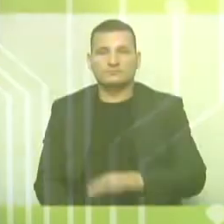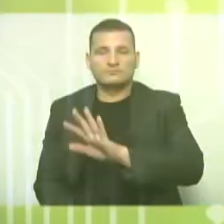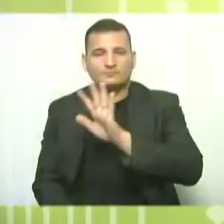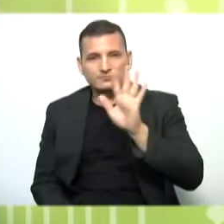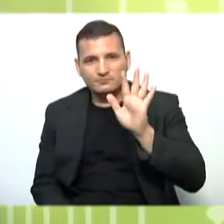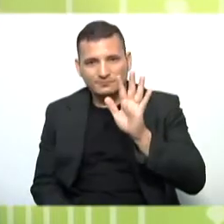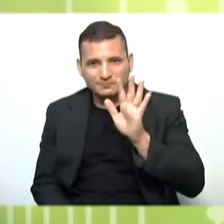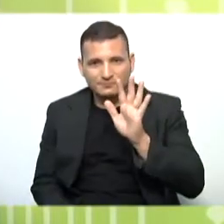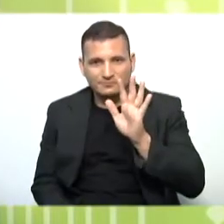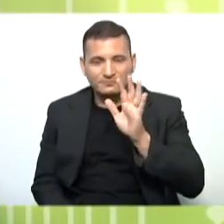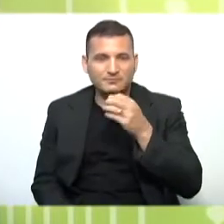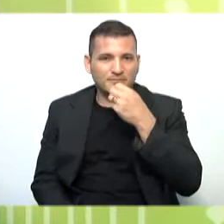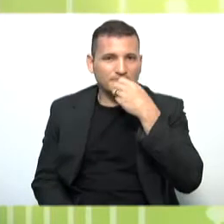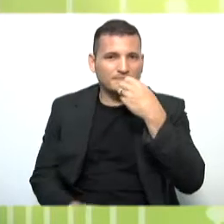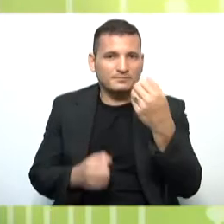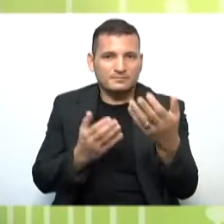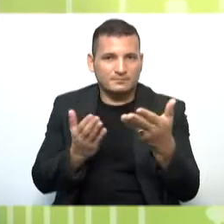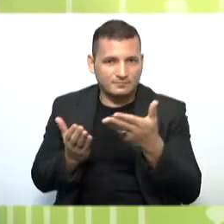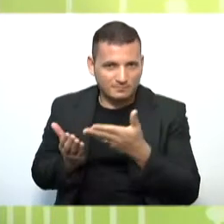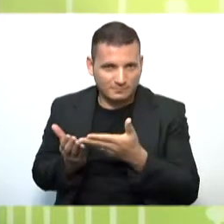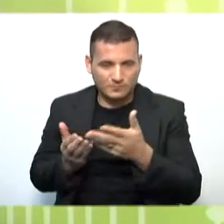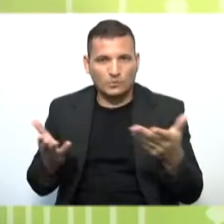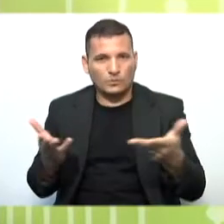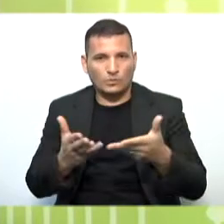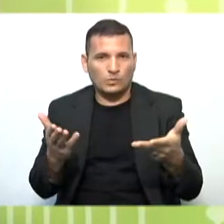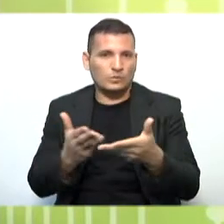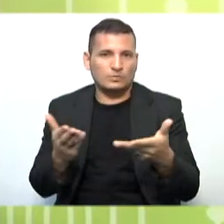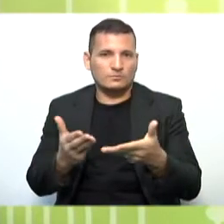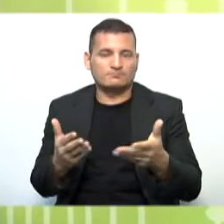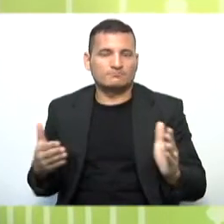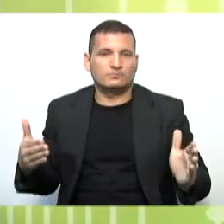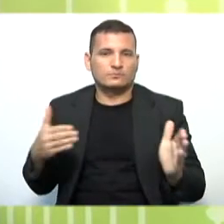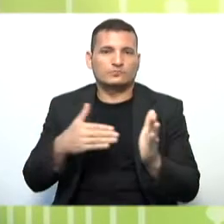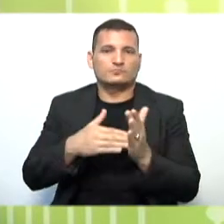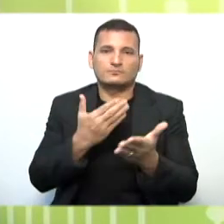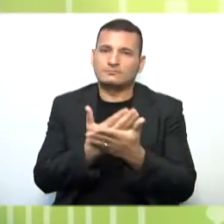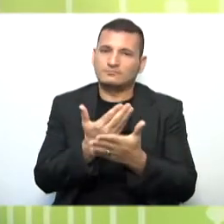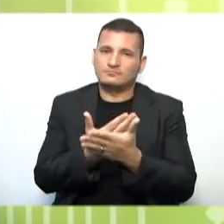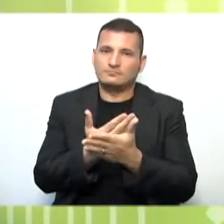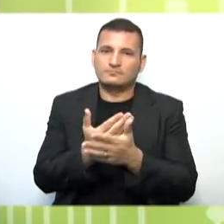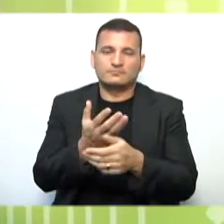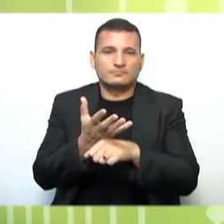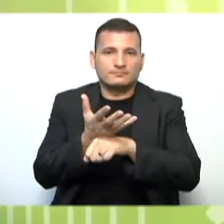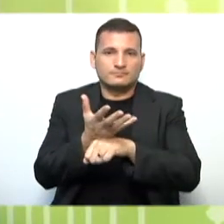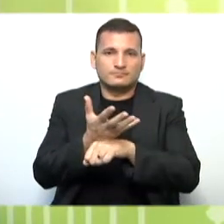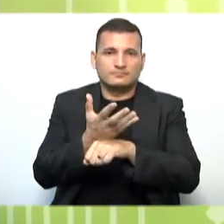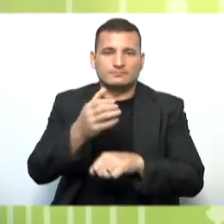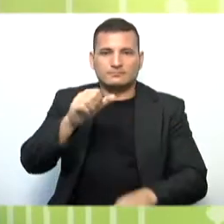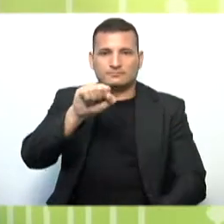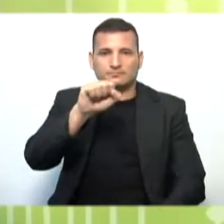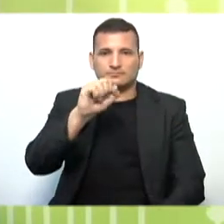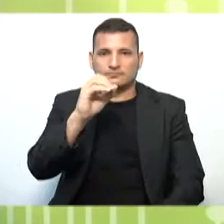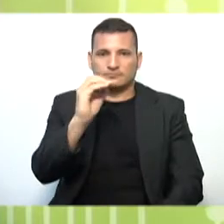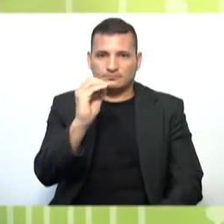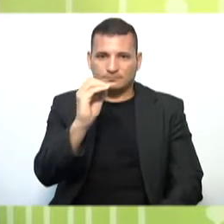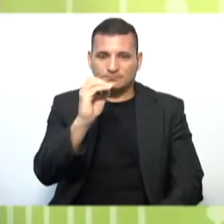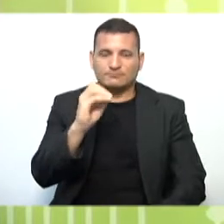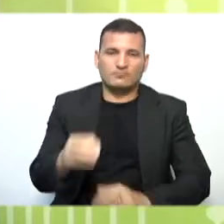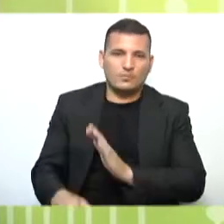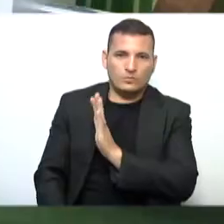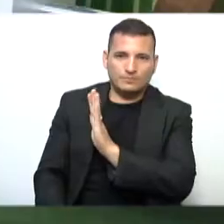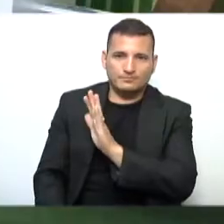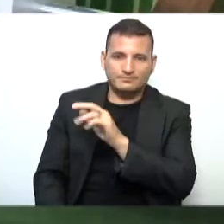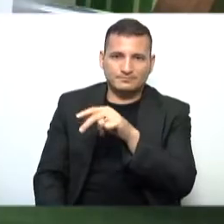Olá, pessoal. Bem-vindos hoje à nossa última aula da disciplina Sistemas Operacionais. Professora Juliana,